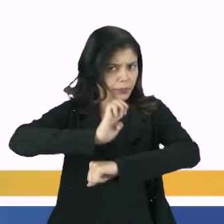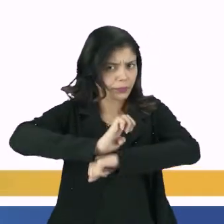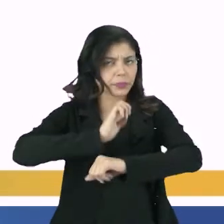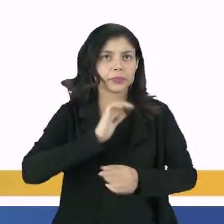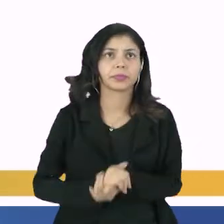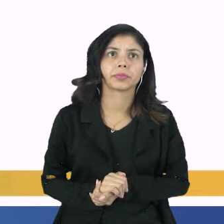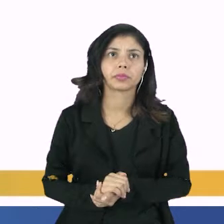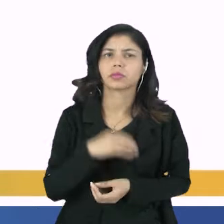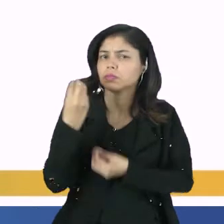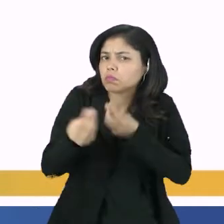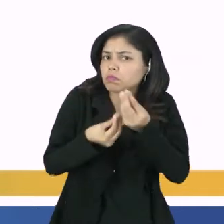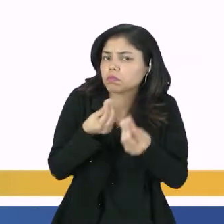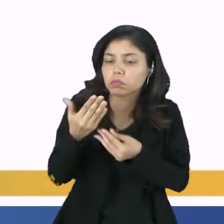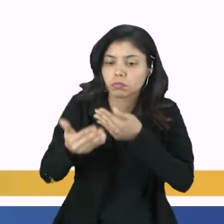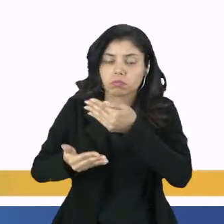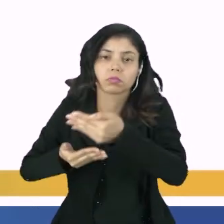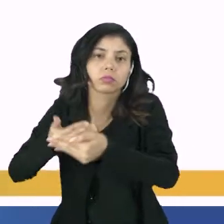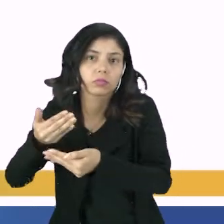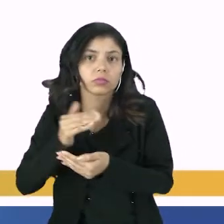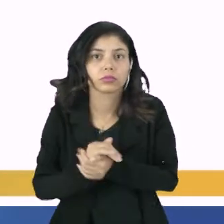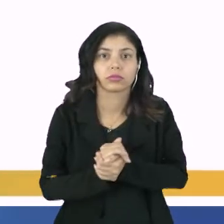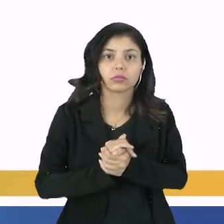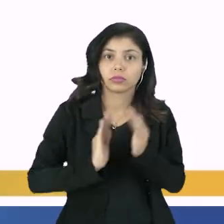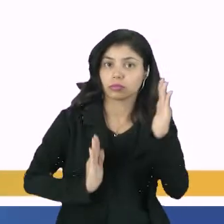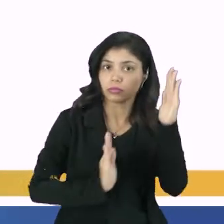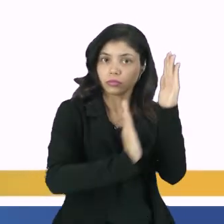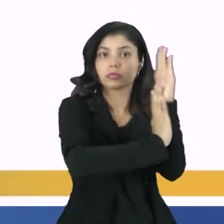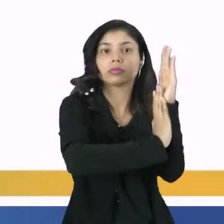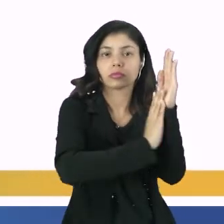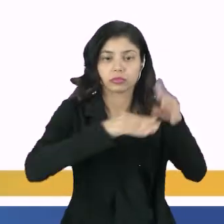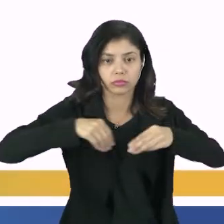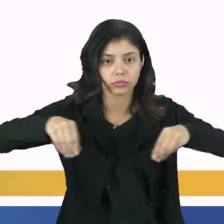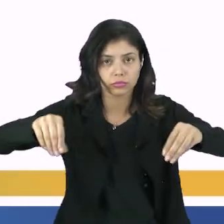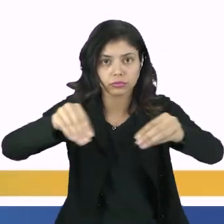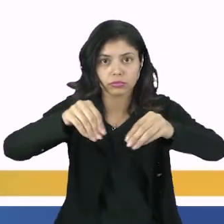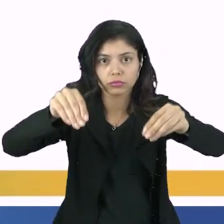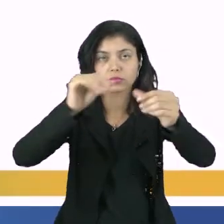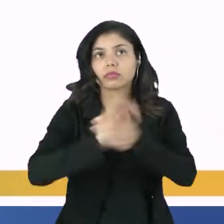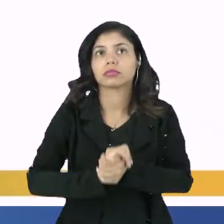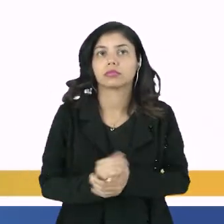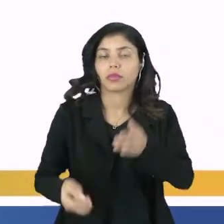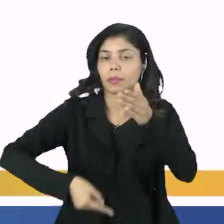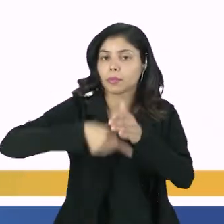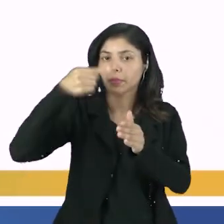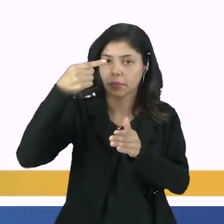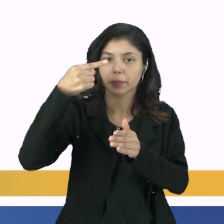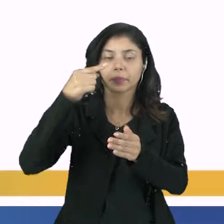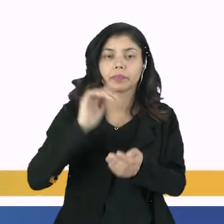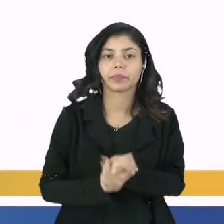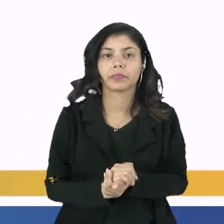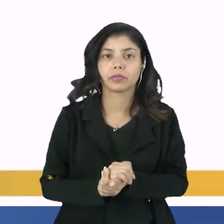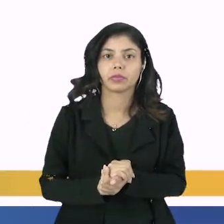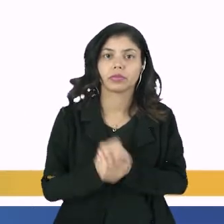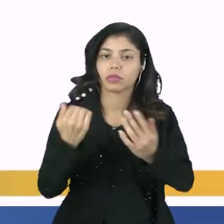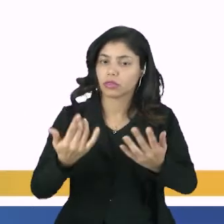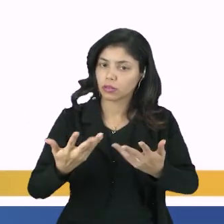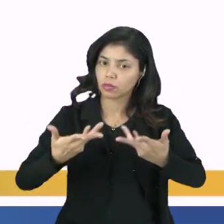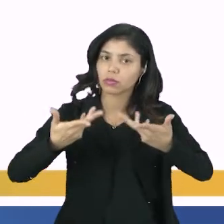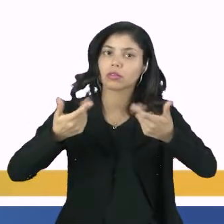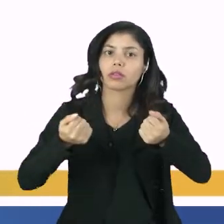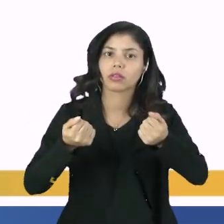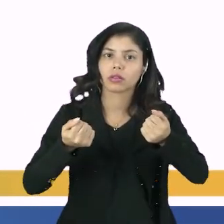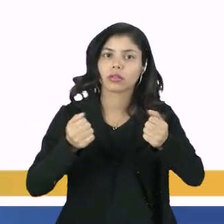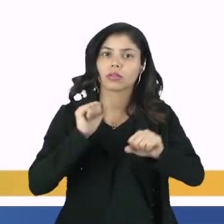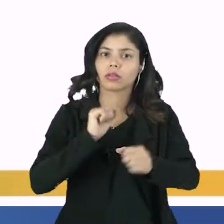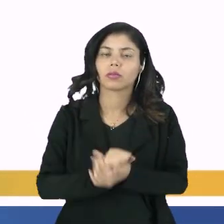Estado? Como que esse processo de fixação de território, de primeiras habitações fixas,